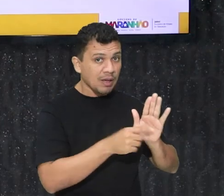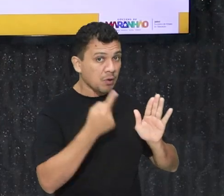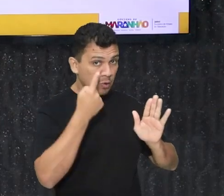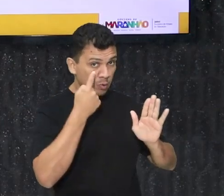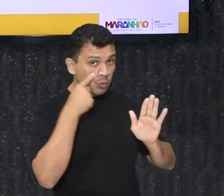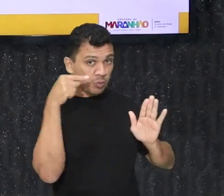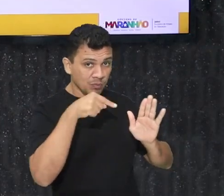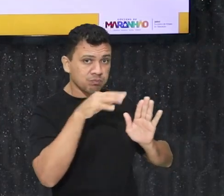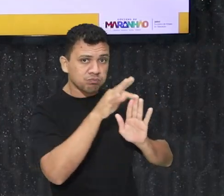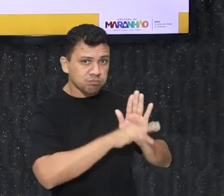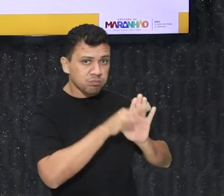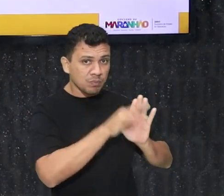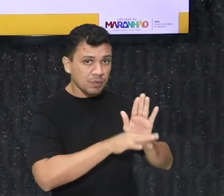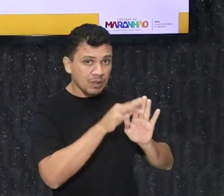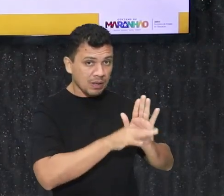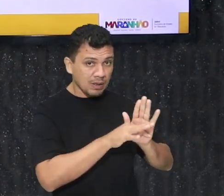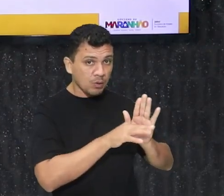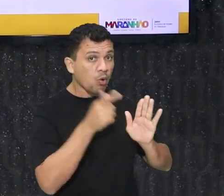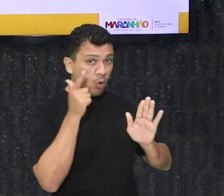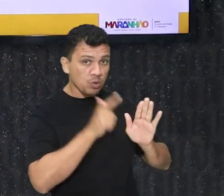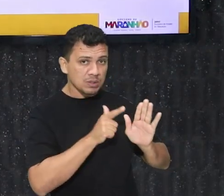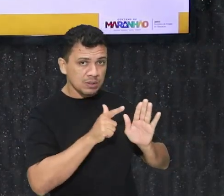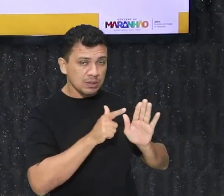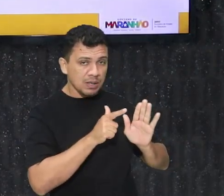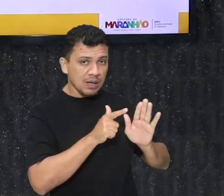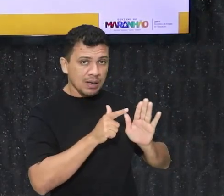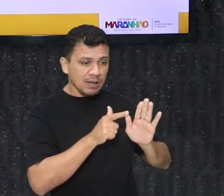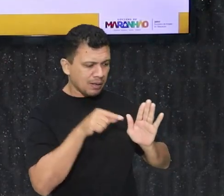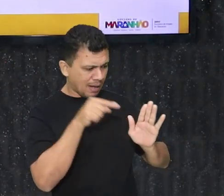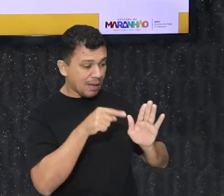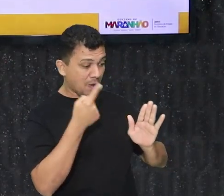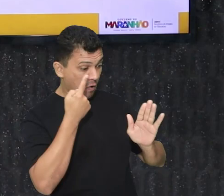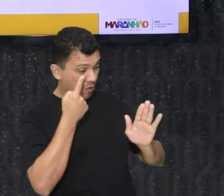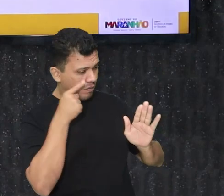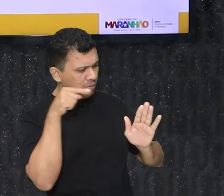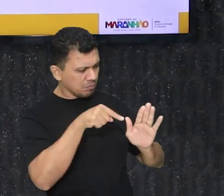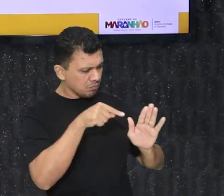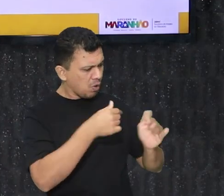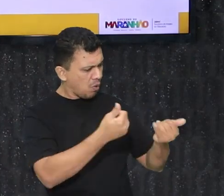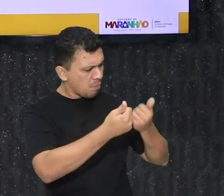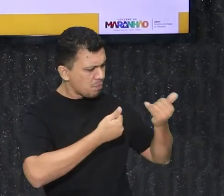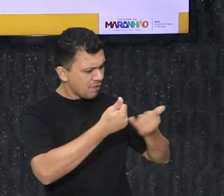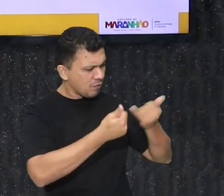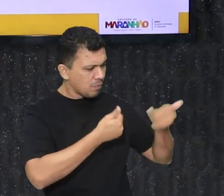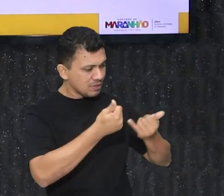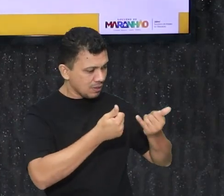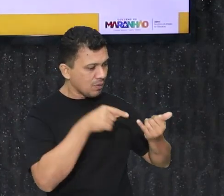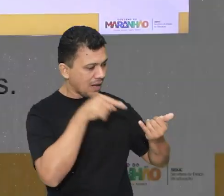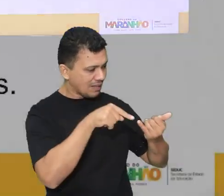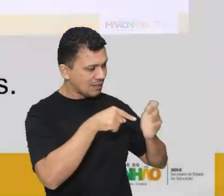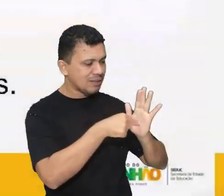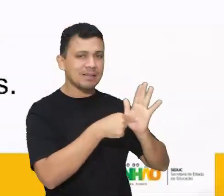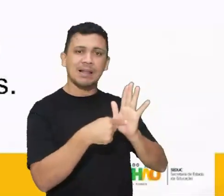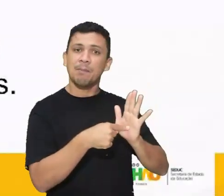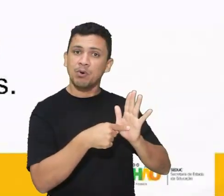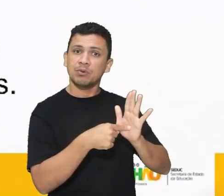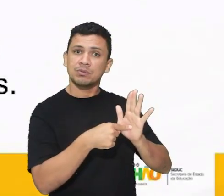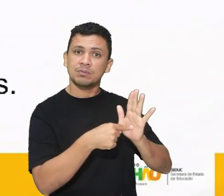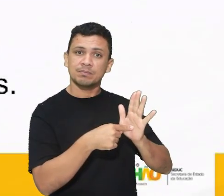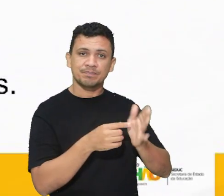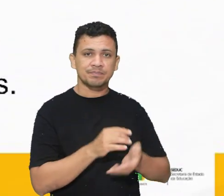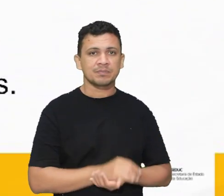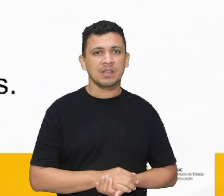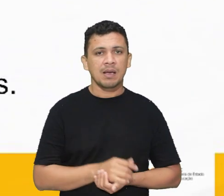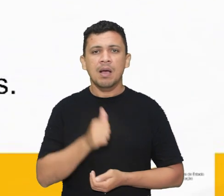certo? O que é uma informação explícita? É uma informação que aparece, é uma informação que está à mostra.